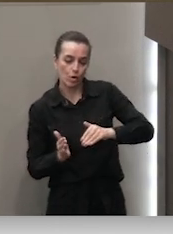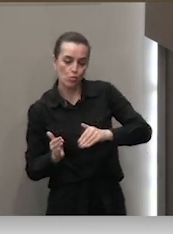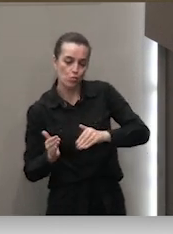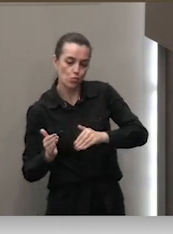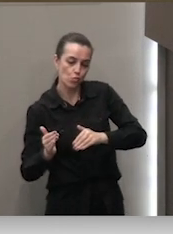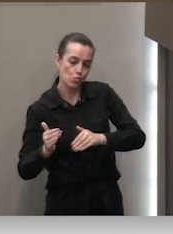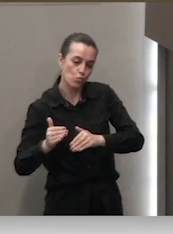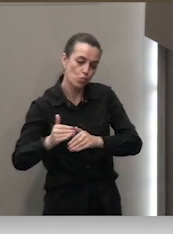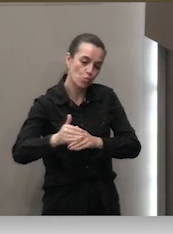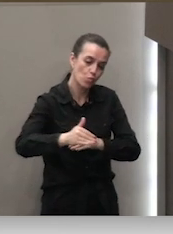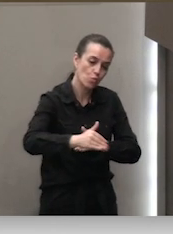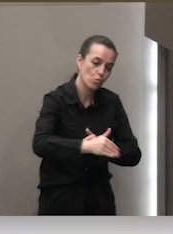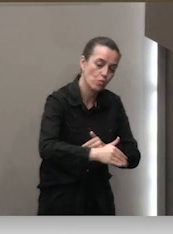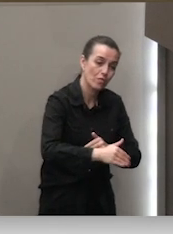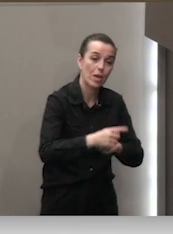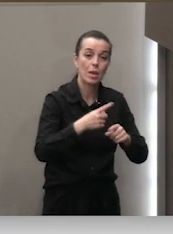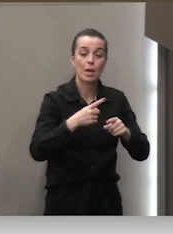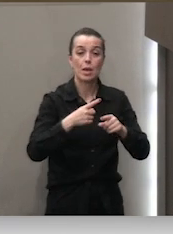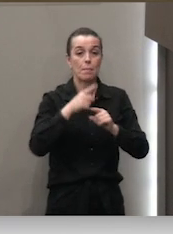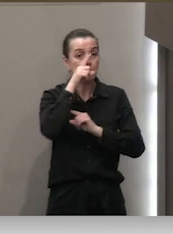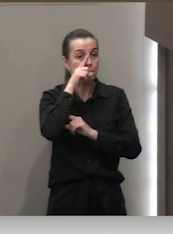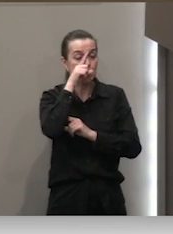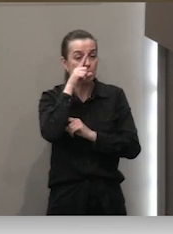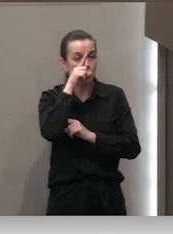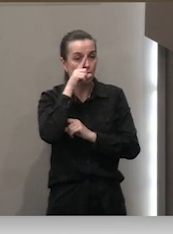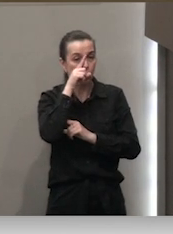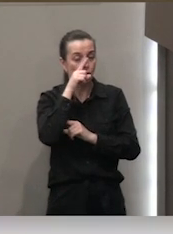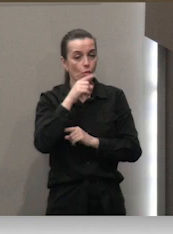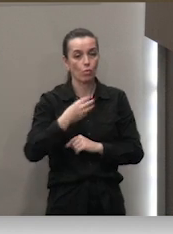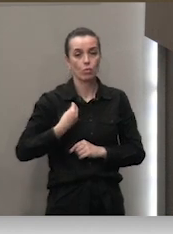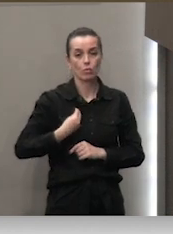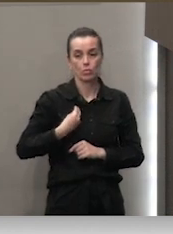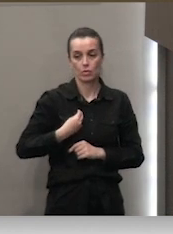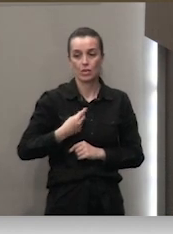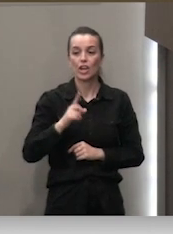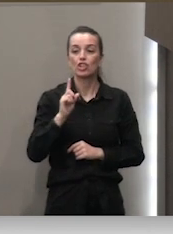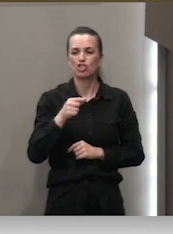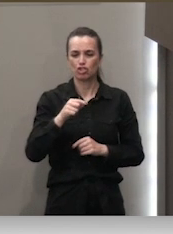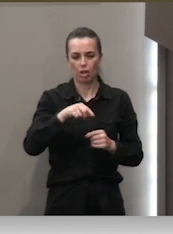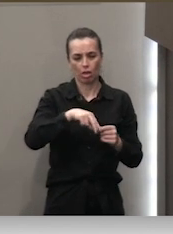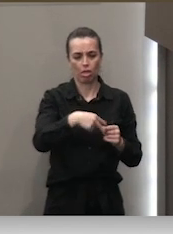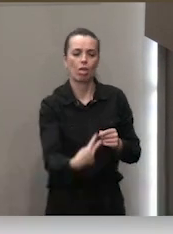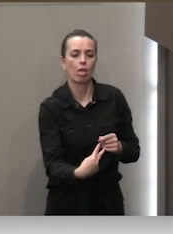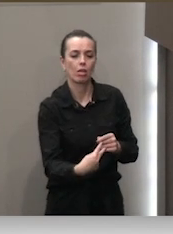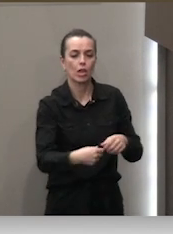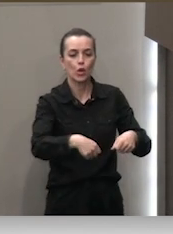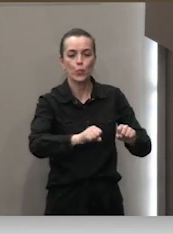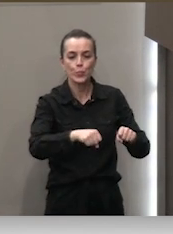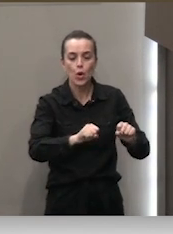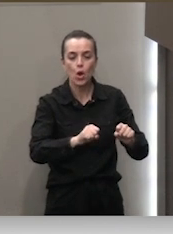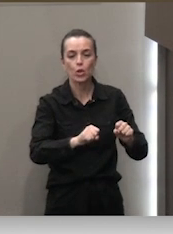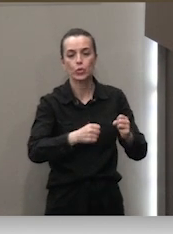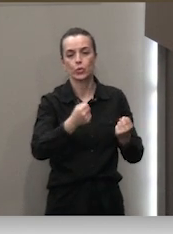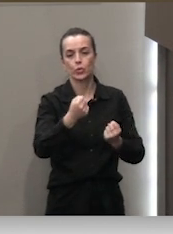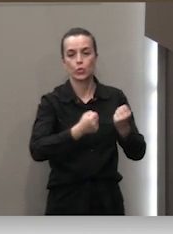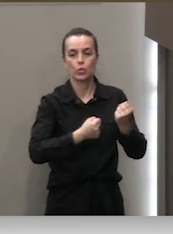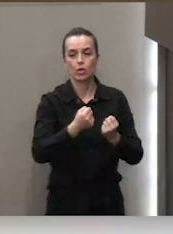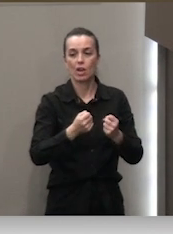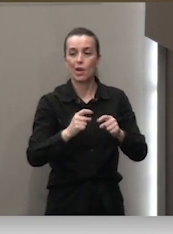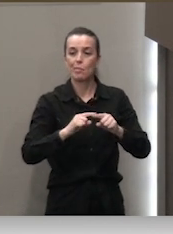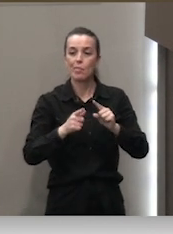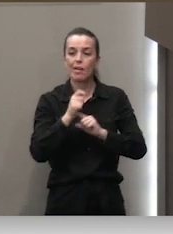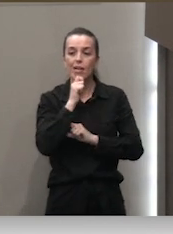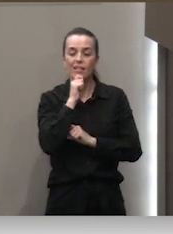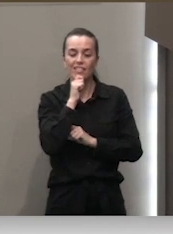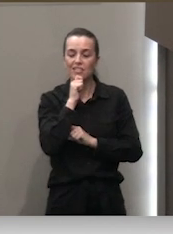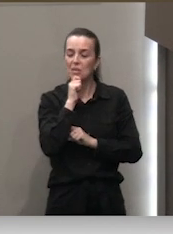descendo, então coloca em risco quem passa por ali. Já caíram carros, motos dentro dessa cratera e até agora não